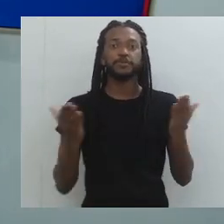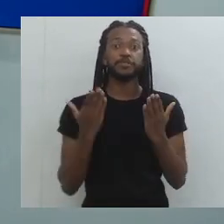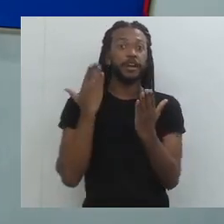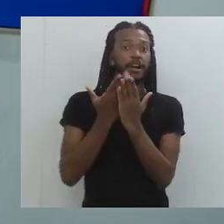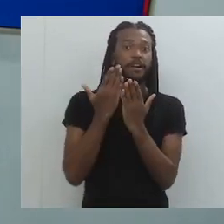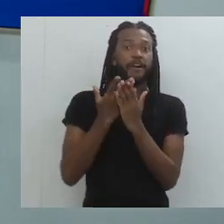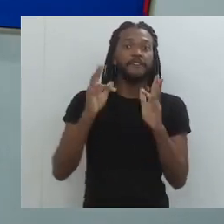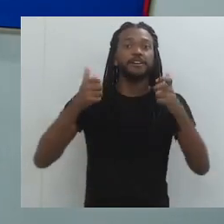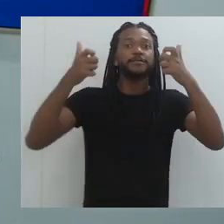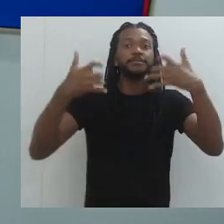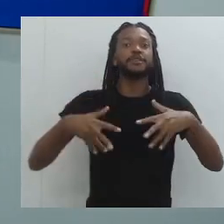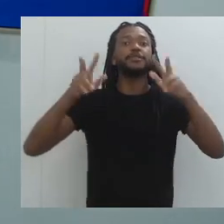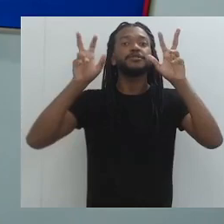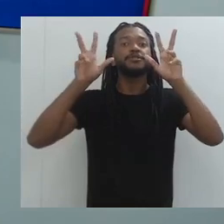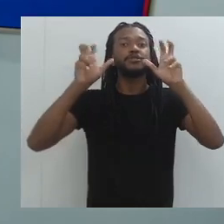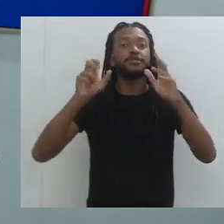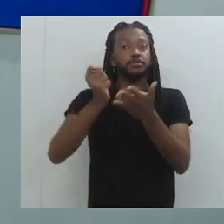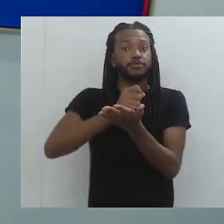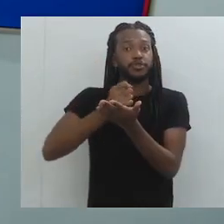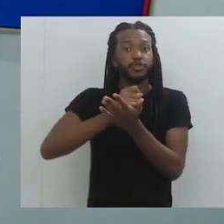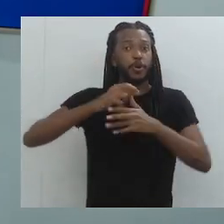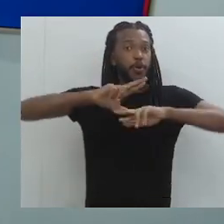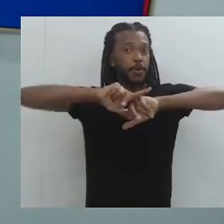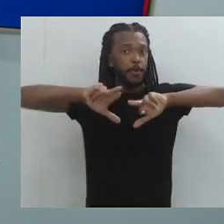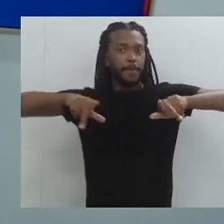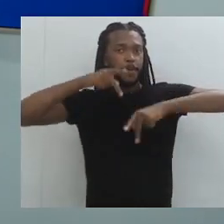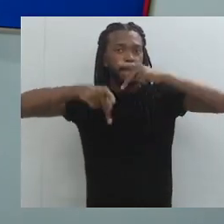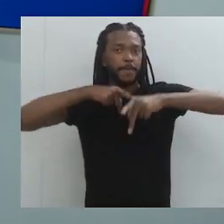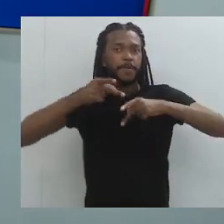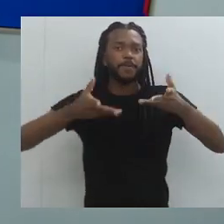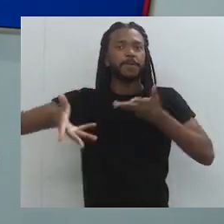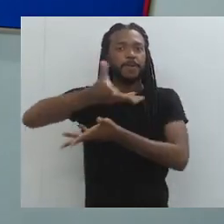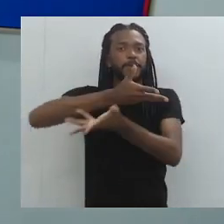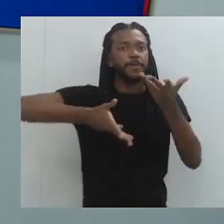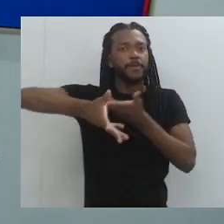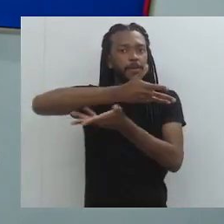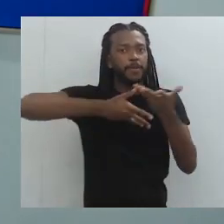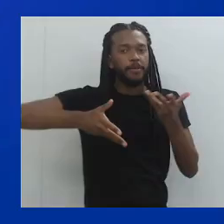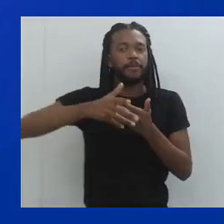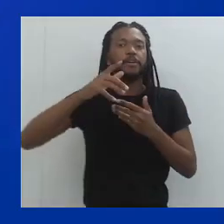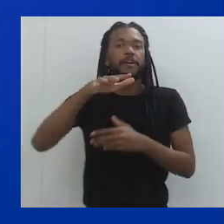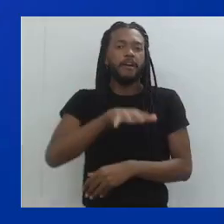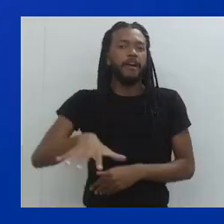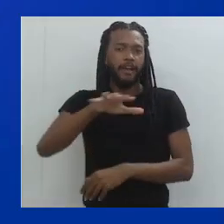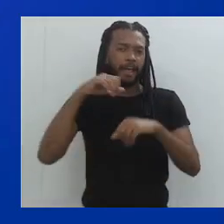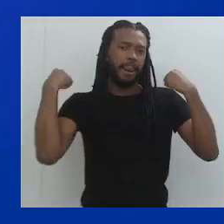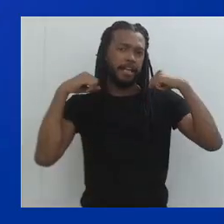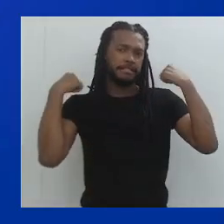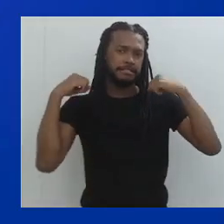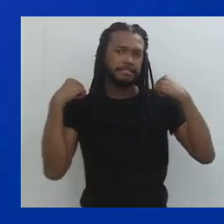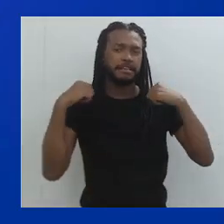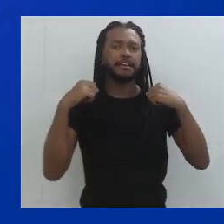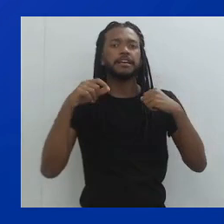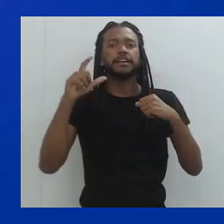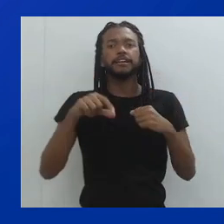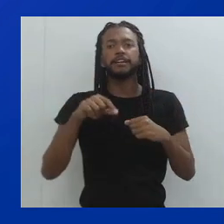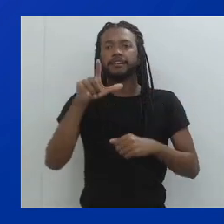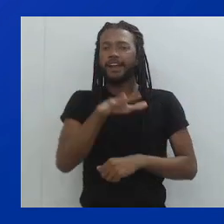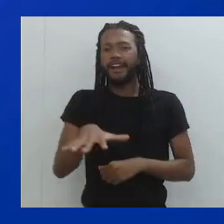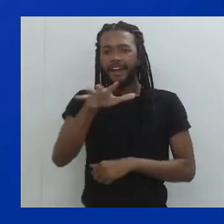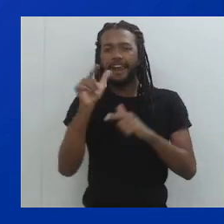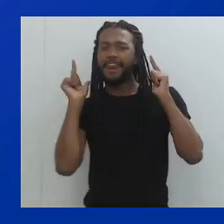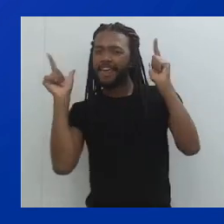gente vai falar sobre jogos populares e a sua relação com o lazer. Com lazer, com